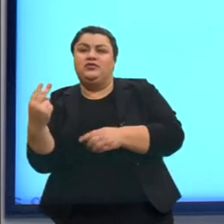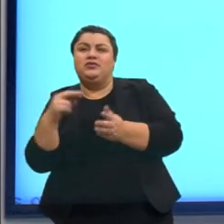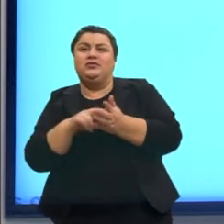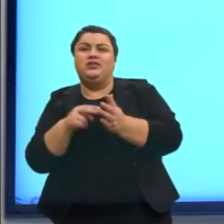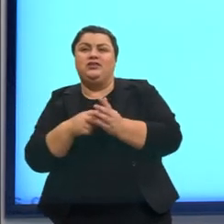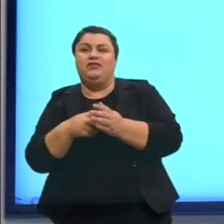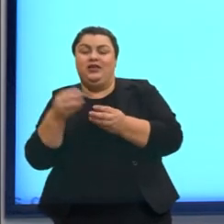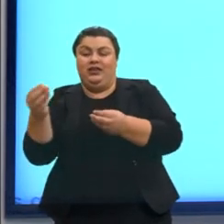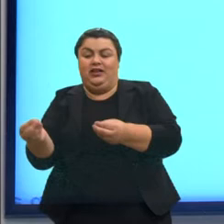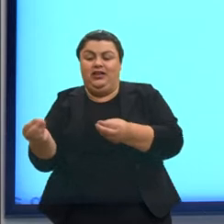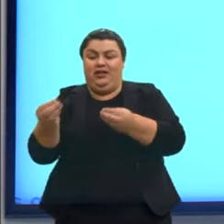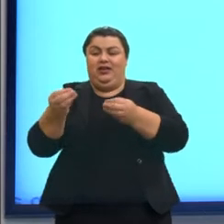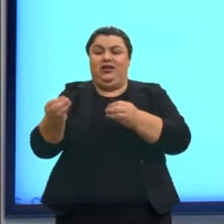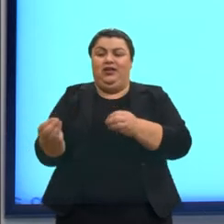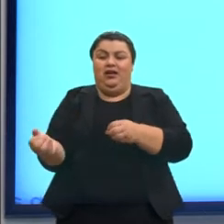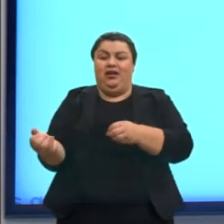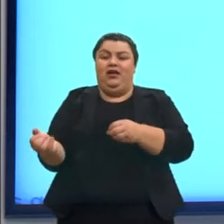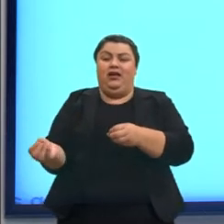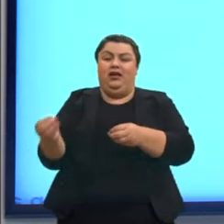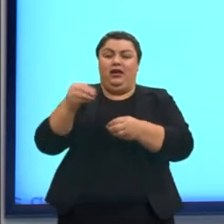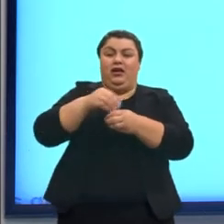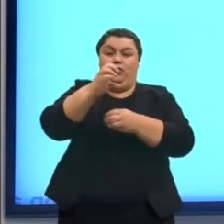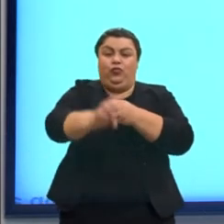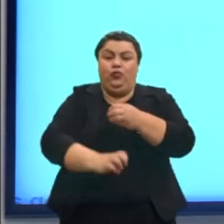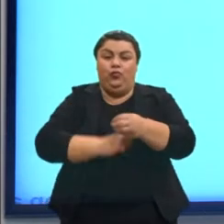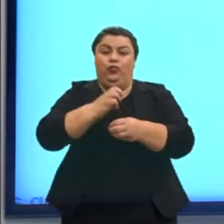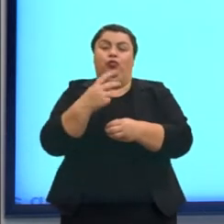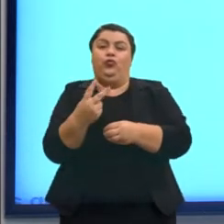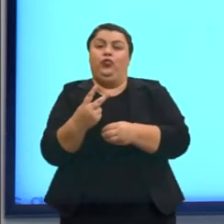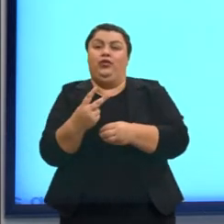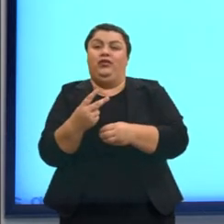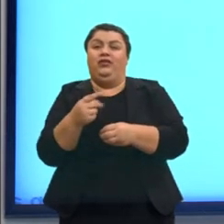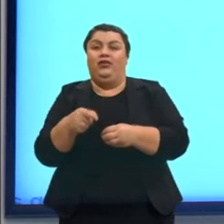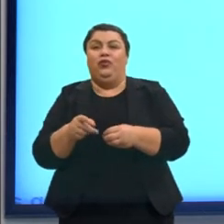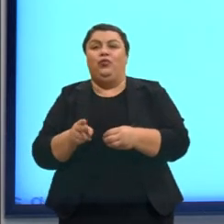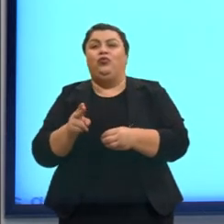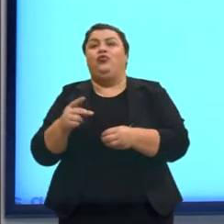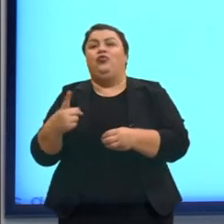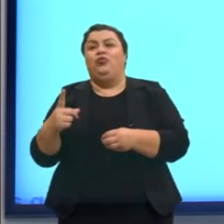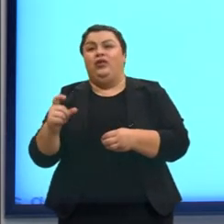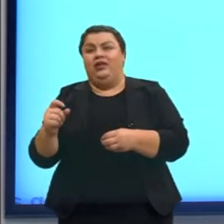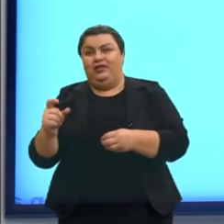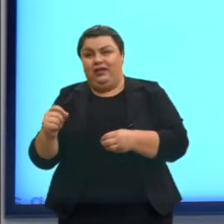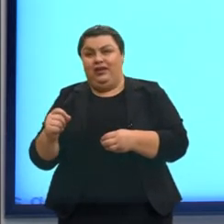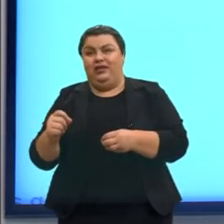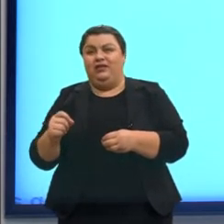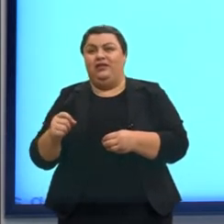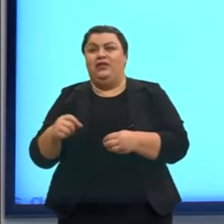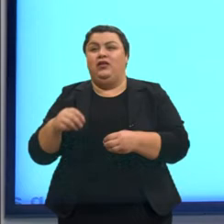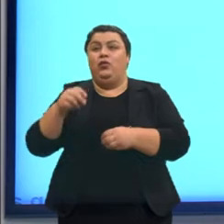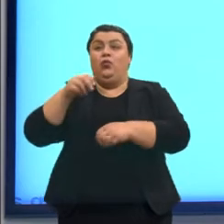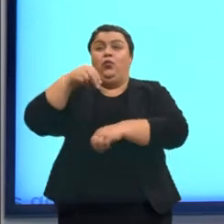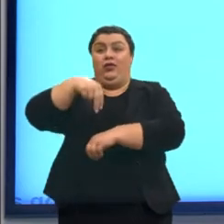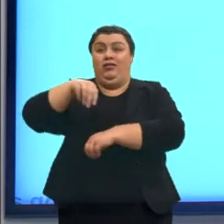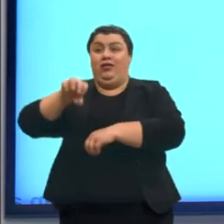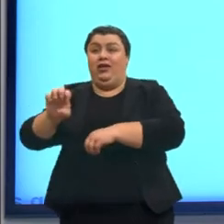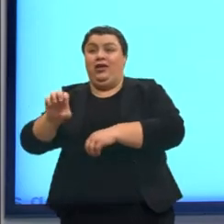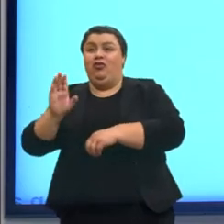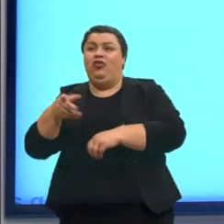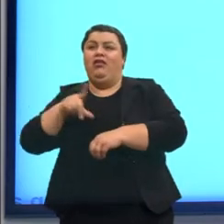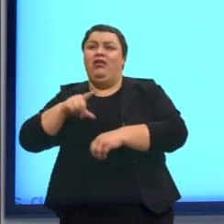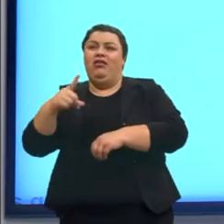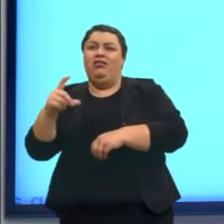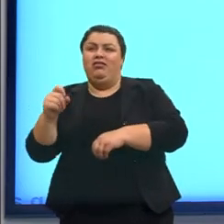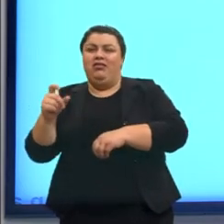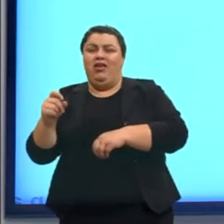que ele ganhou dois elétrons então ele também ficou com 10 sendo mas eletrônicos do sódio e o ML tem 10 já